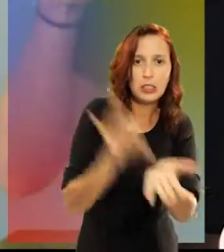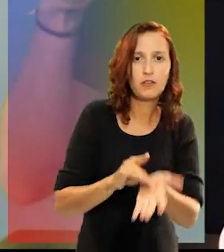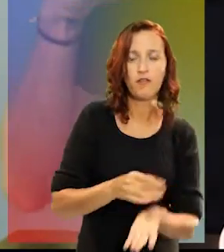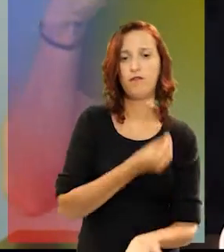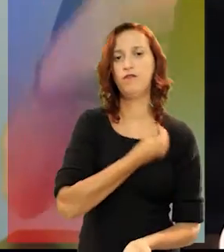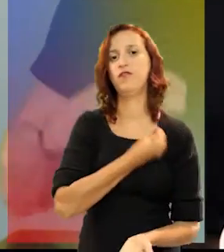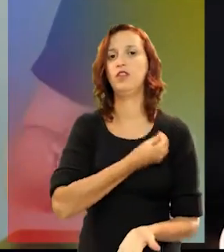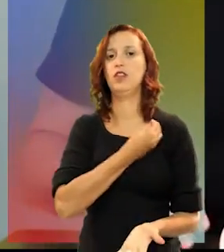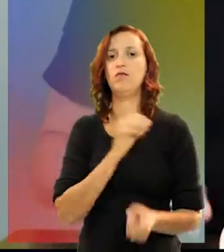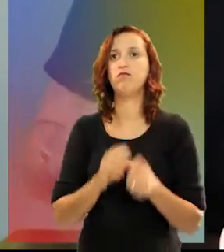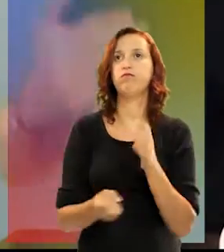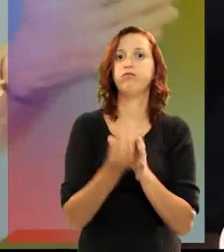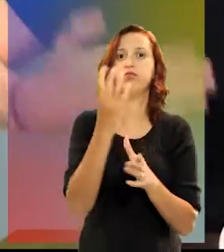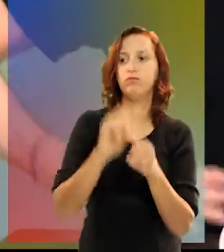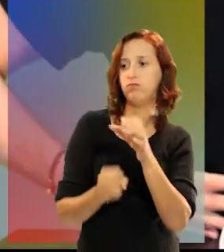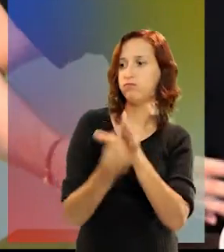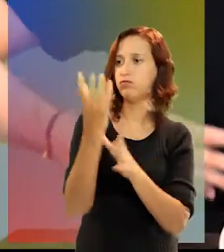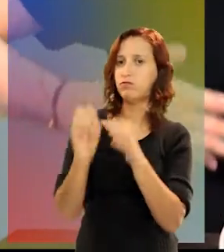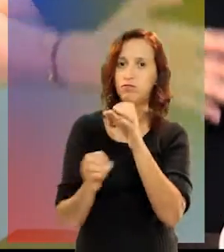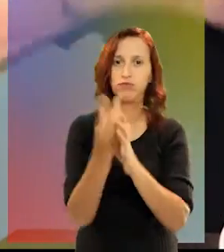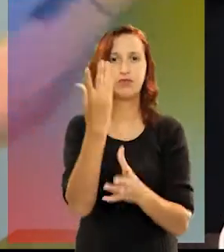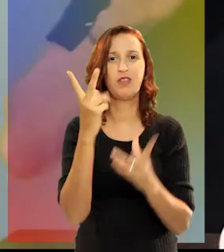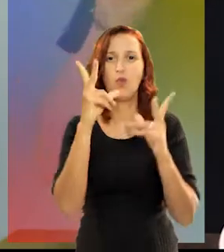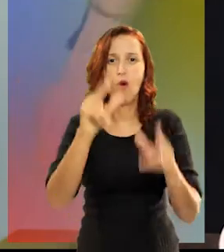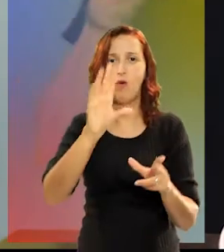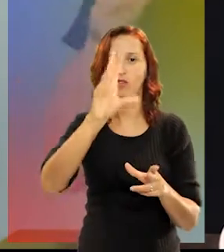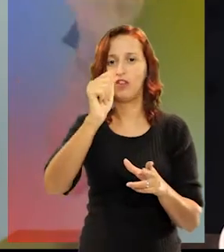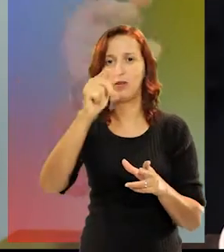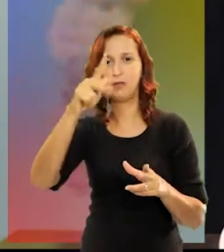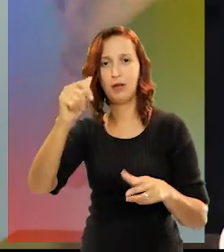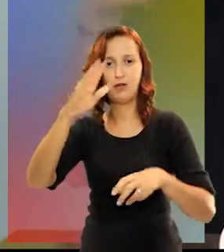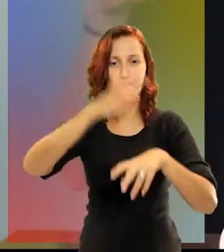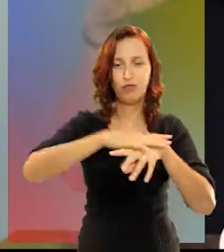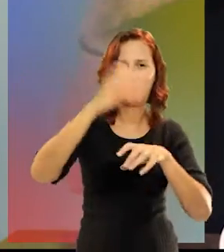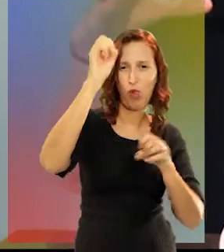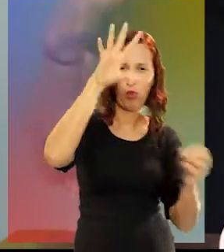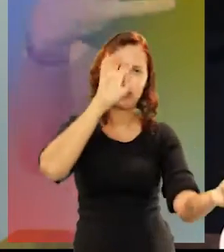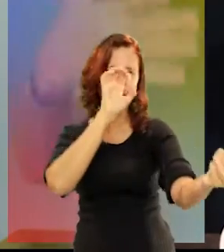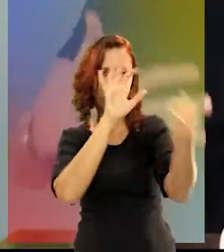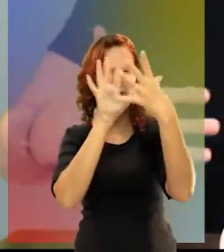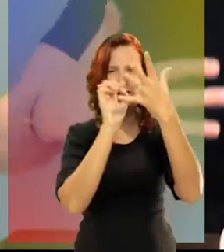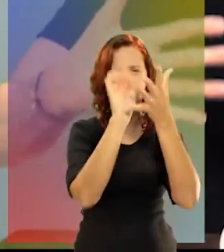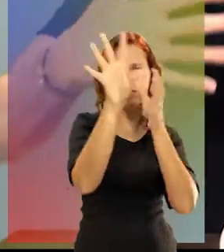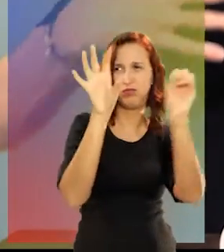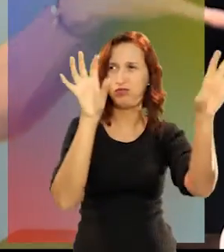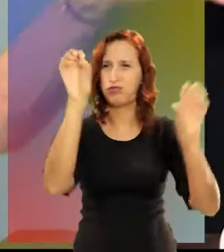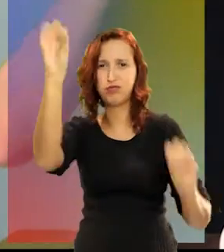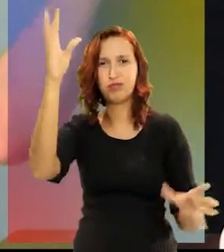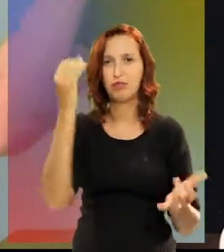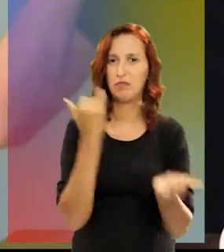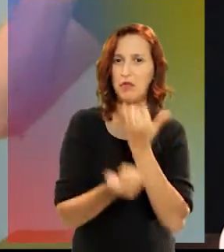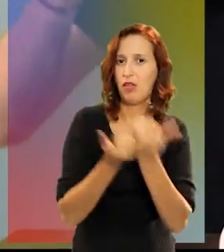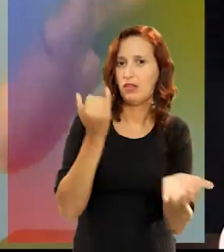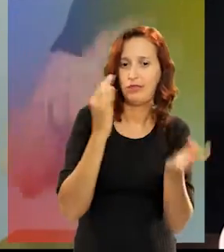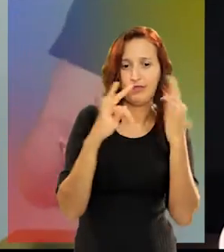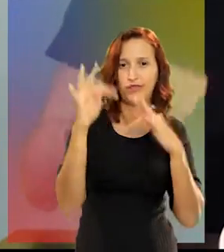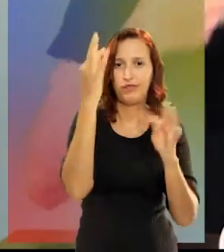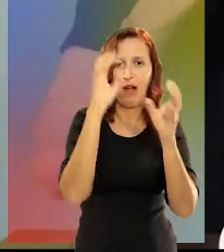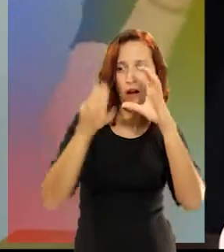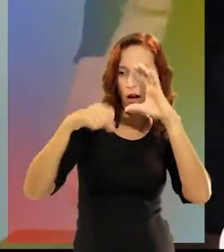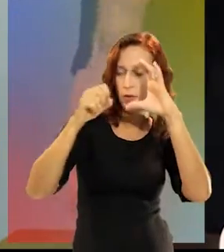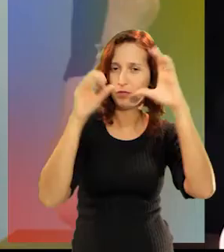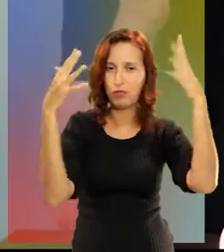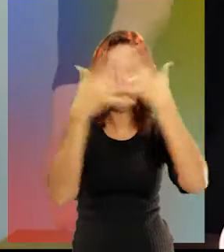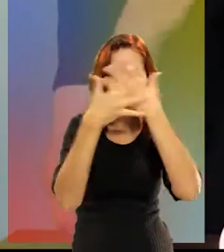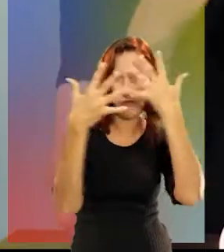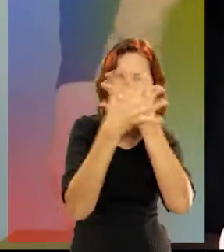sabe? Criando as coisas, né? Tipo uma chapona de metal cheia de furinho, bota uma luz atrás, vai aparecer um monte de prédio, sabe? Desfoca a câmera. Então